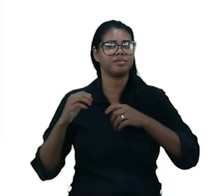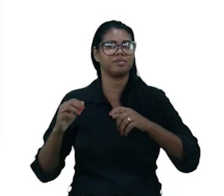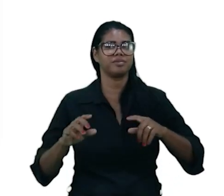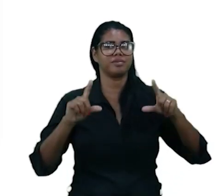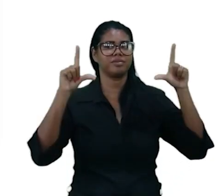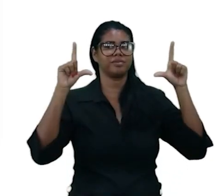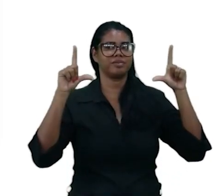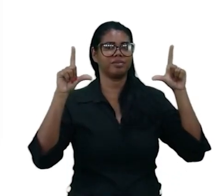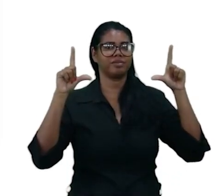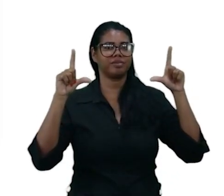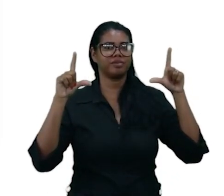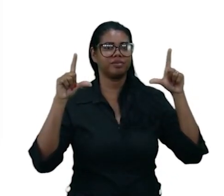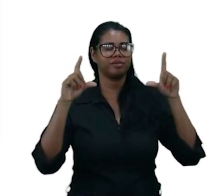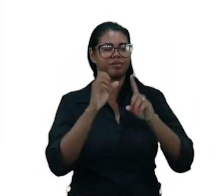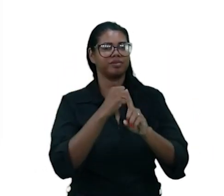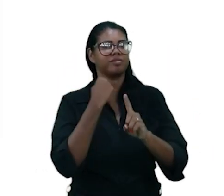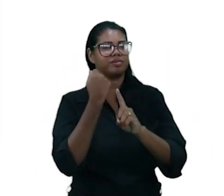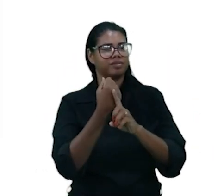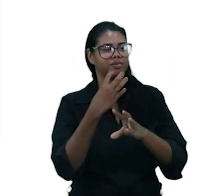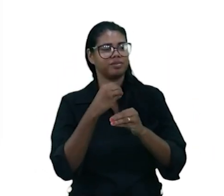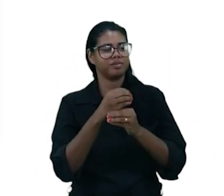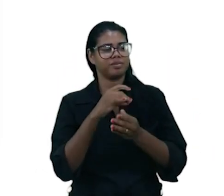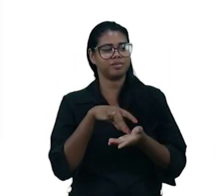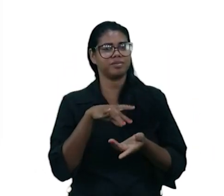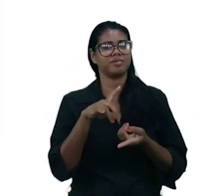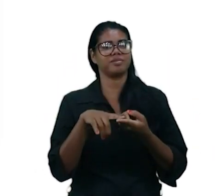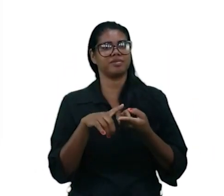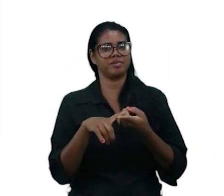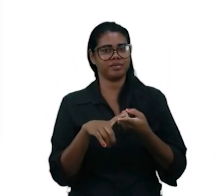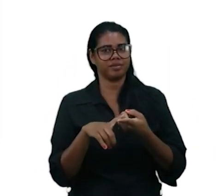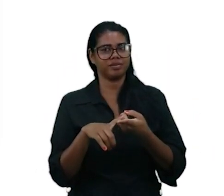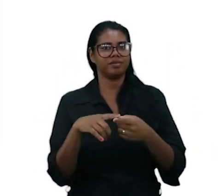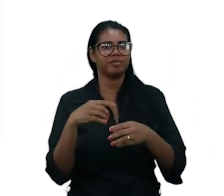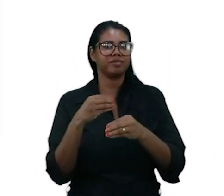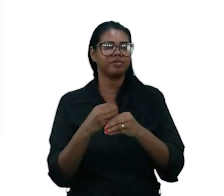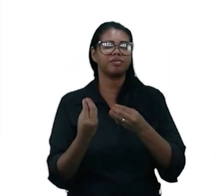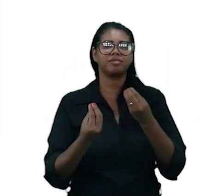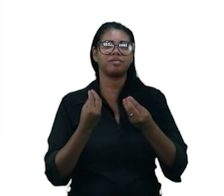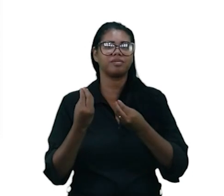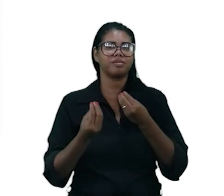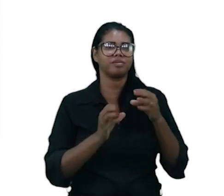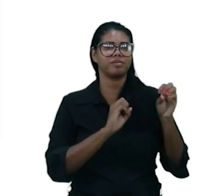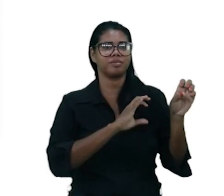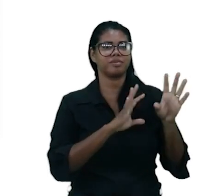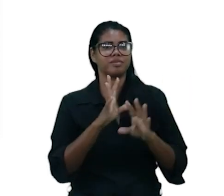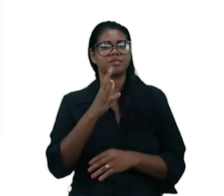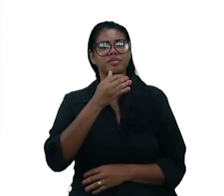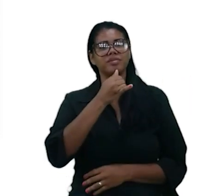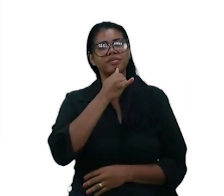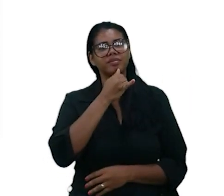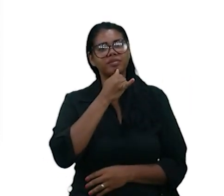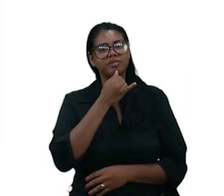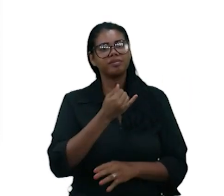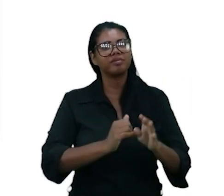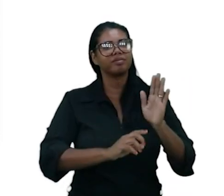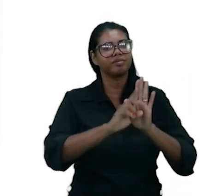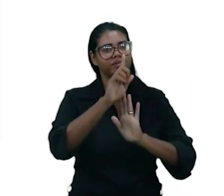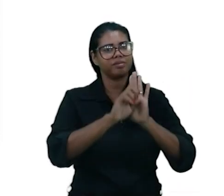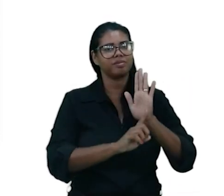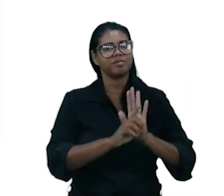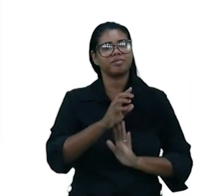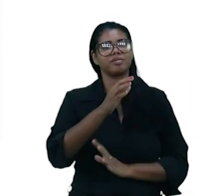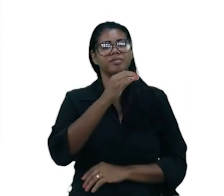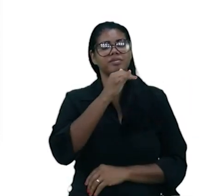ciências sociais, que seria uma grande área que abarca outras áreas, como educação, né, como direito, por exemplo. E